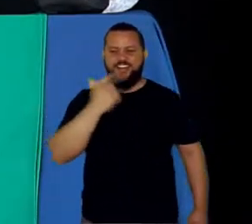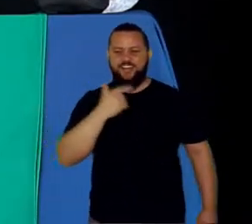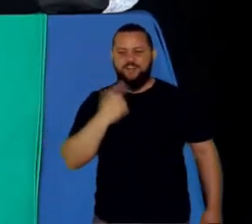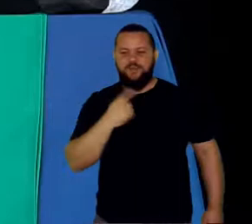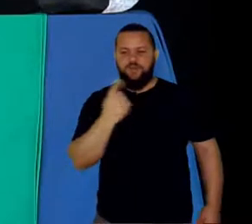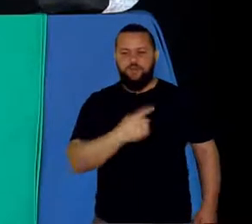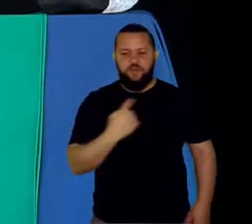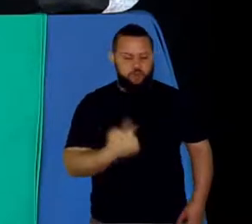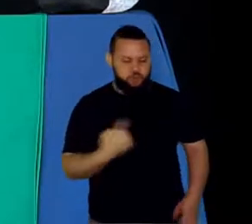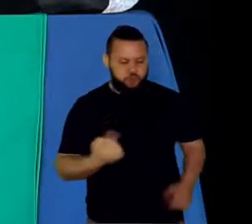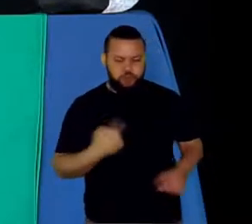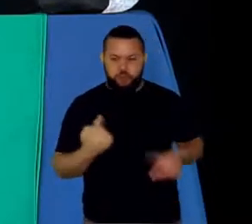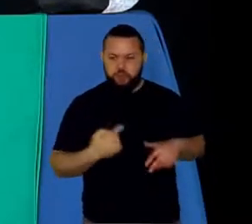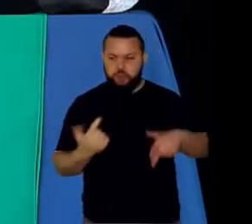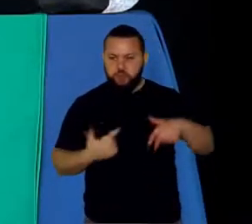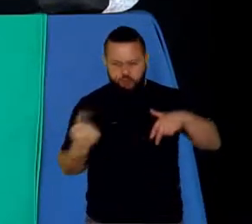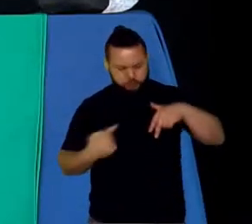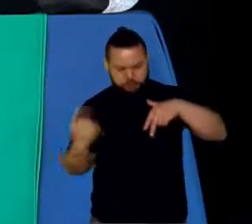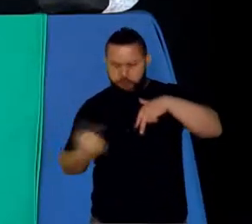O quê? O quê?